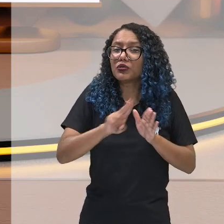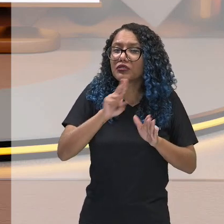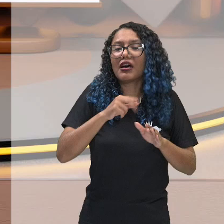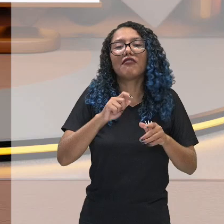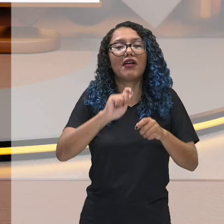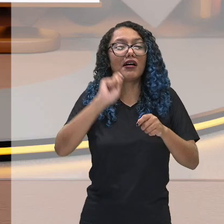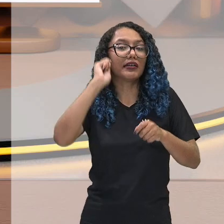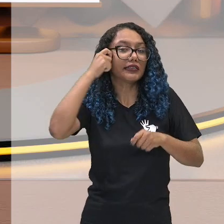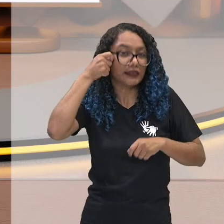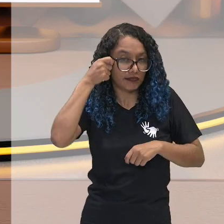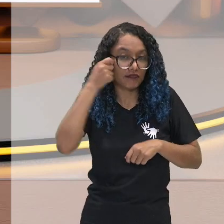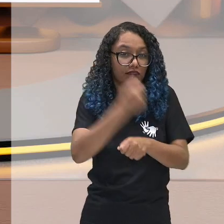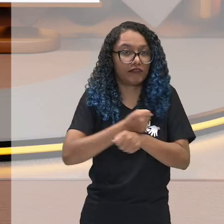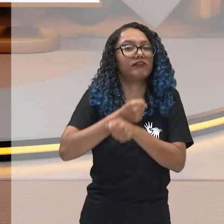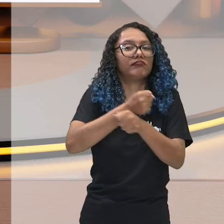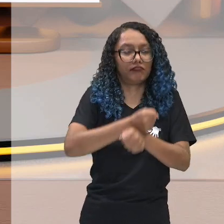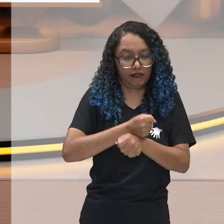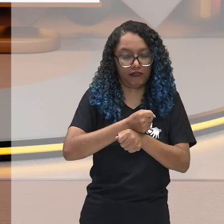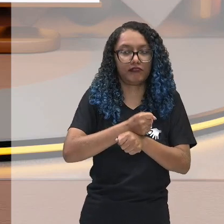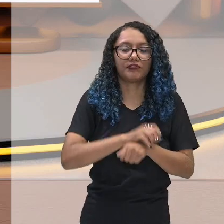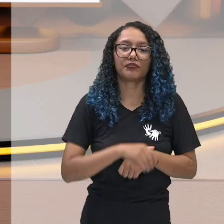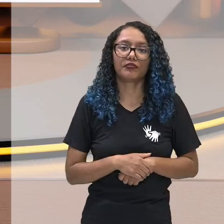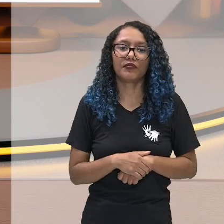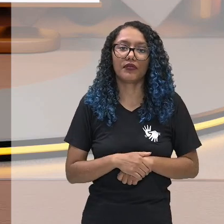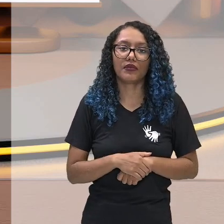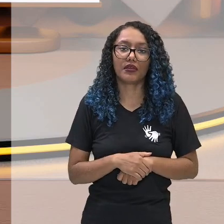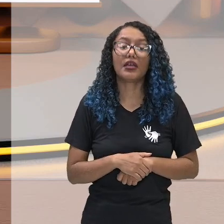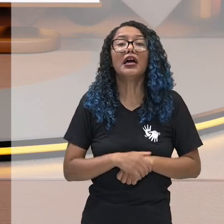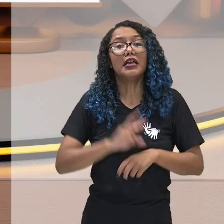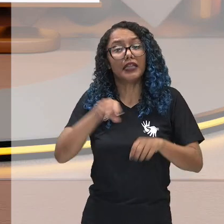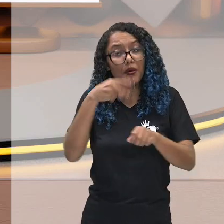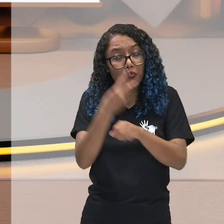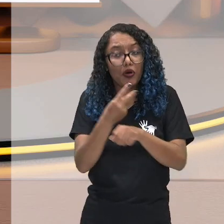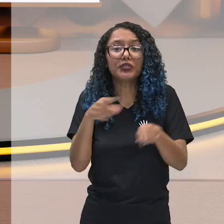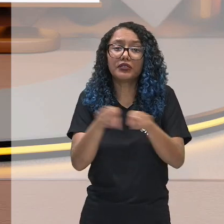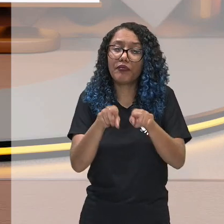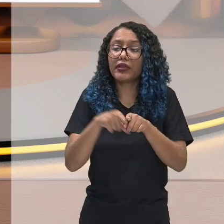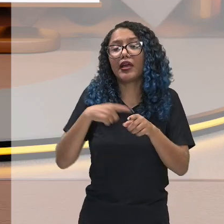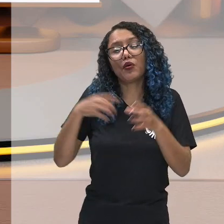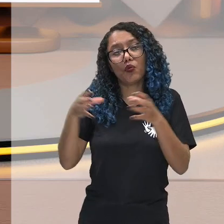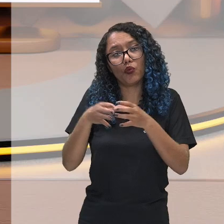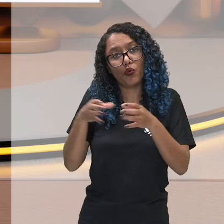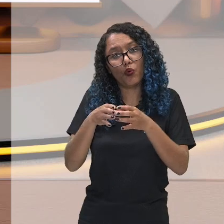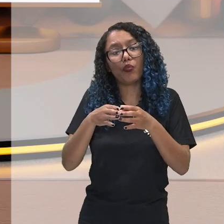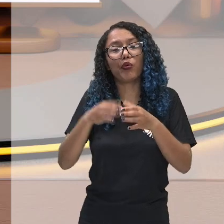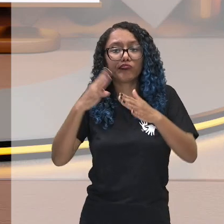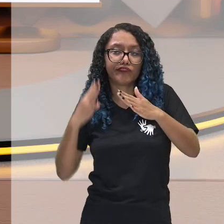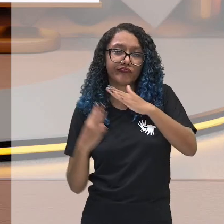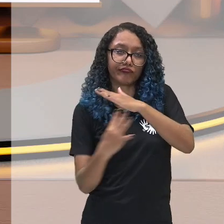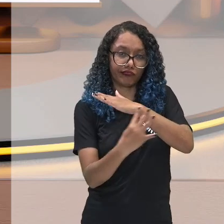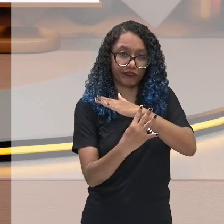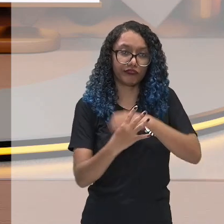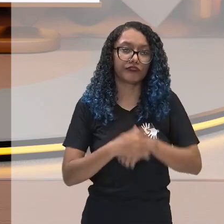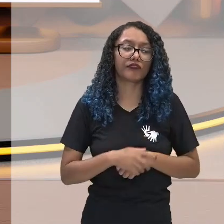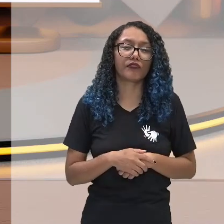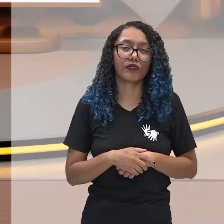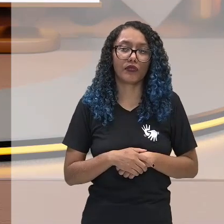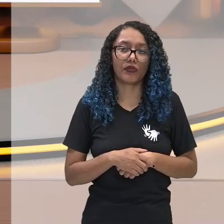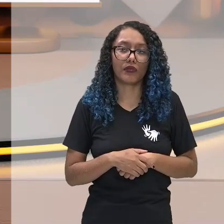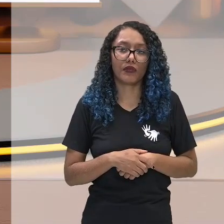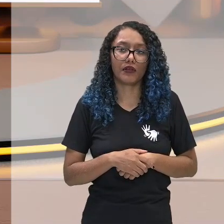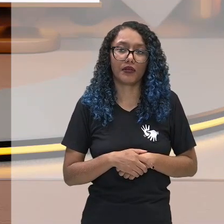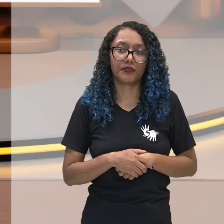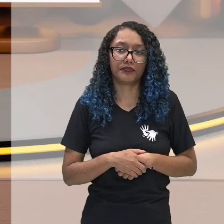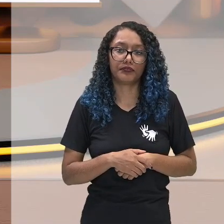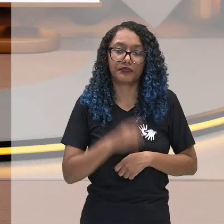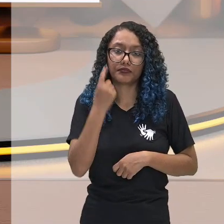escravizada. E posteriormente a gente tem também os imigrantes. Voltando aqui à imagem para a gente entender primeiramente, vamos lá? Voltamos à